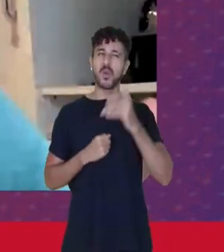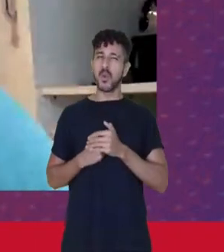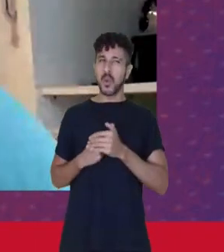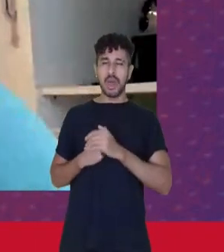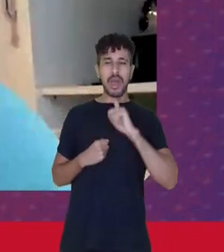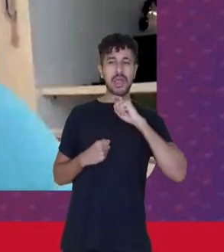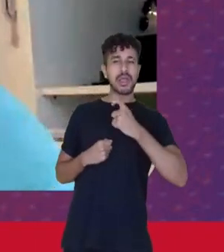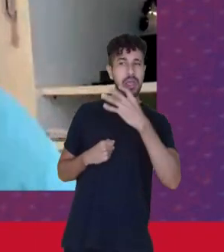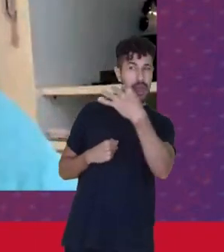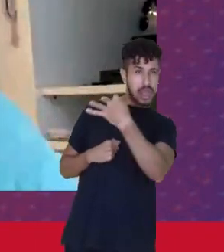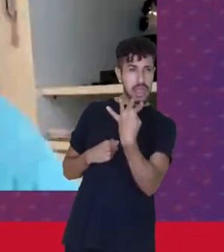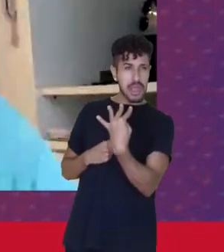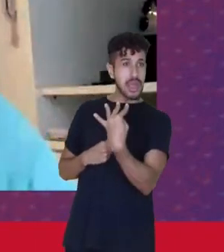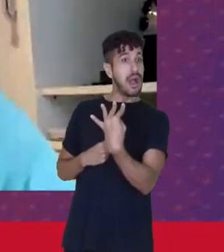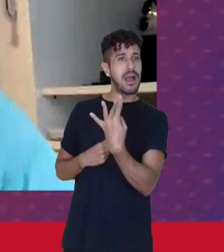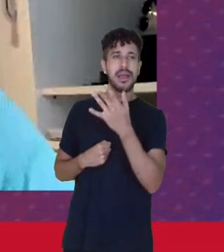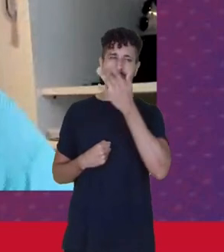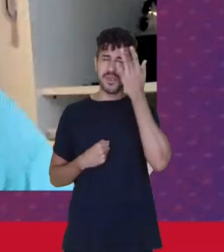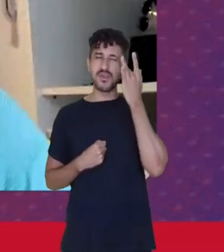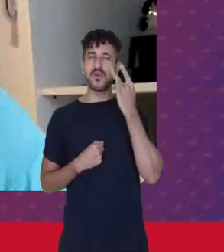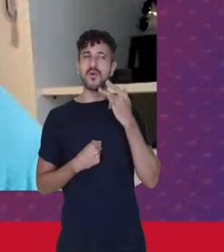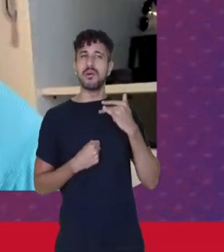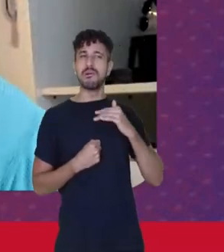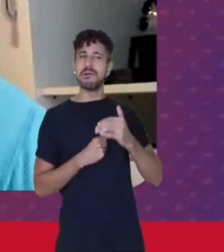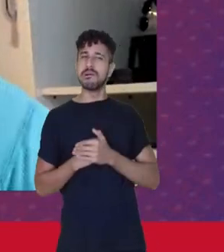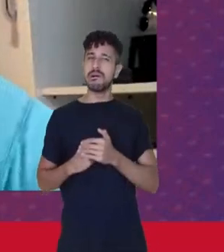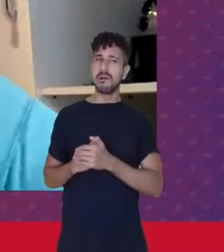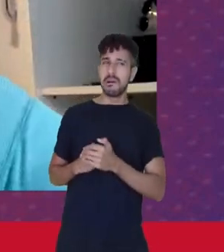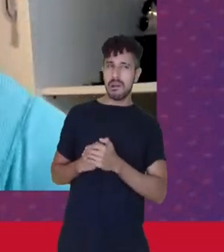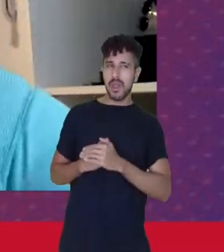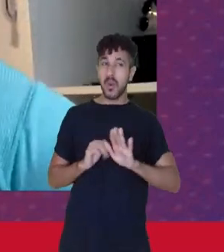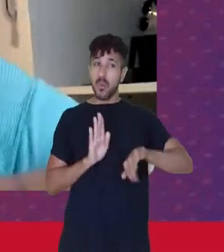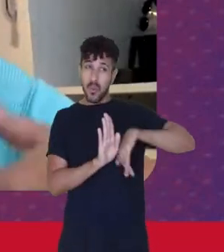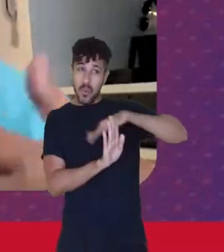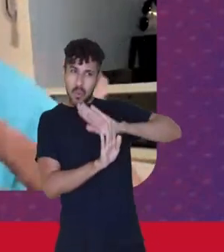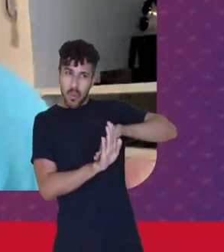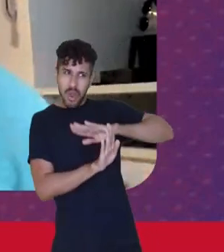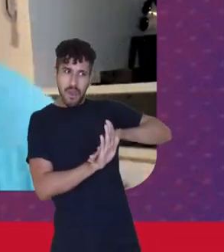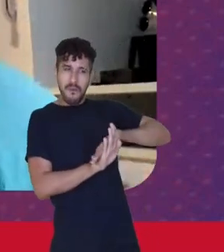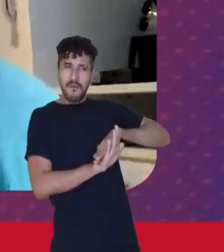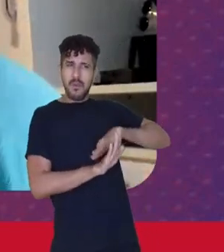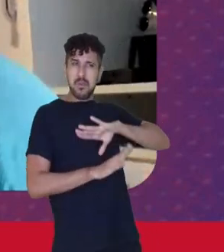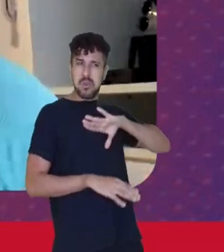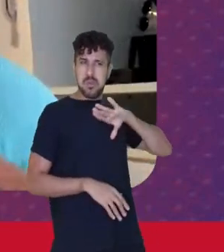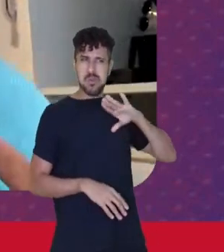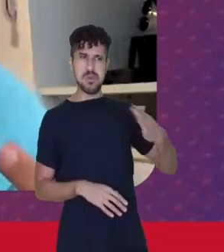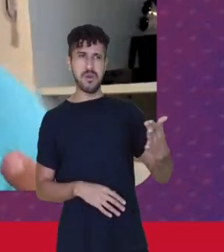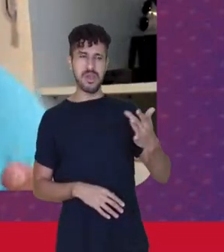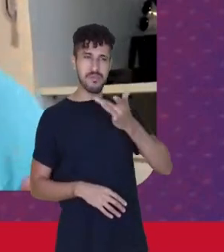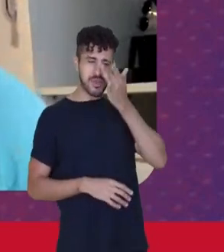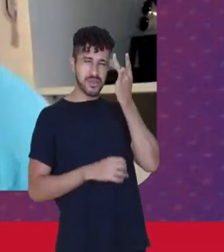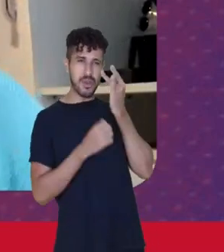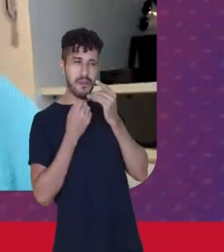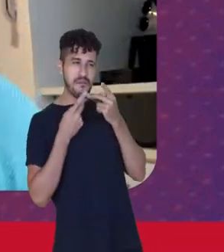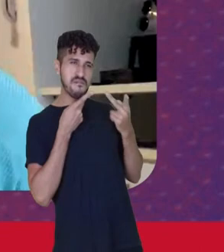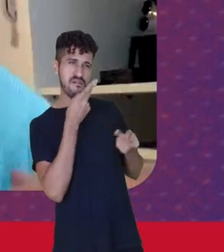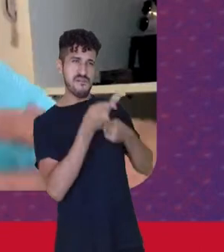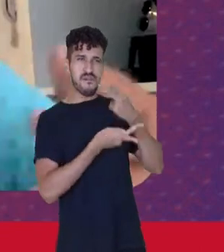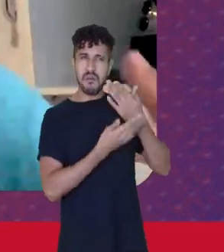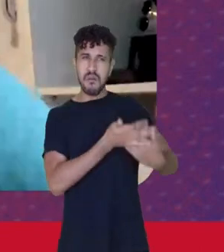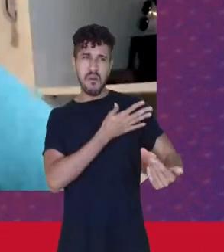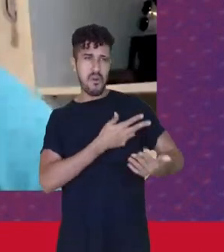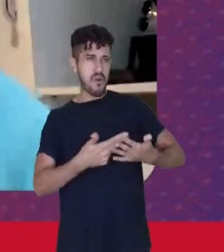vai descobrir, entende? Então, o anonimato enche determinadas, né, determinados personagens